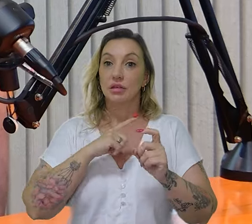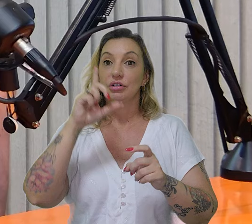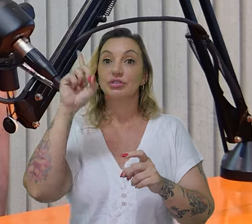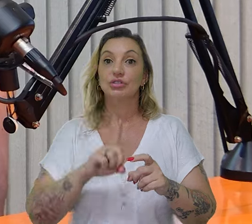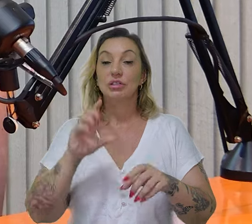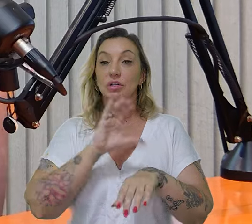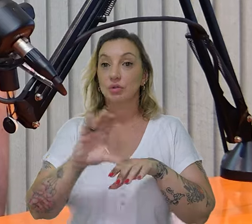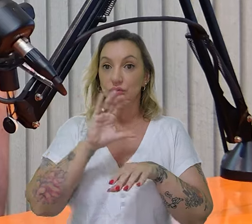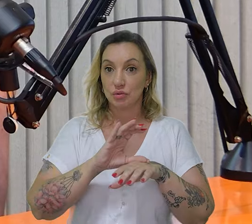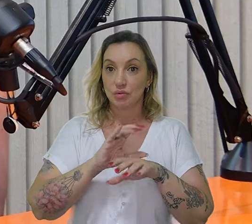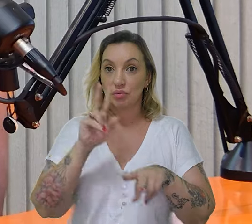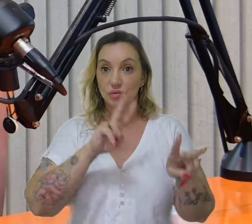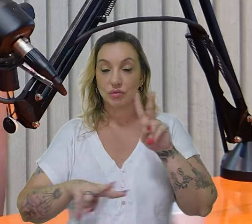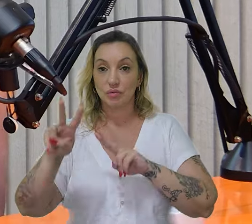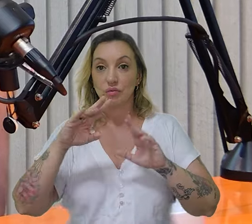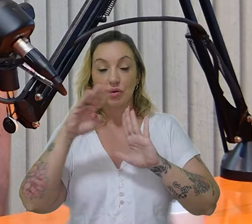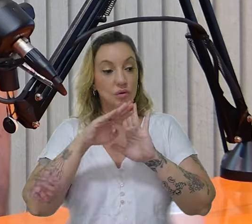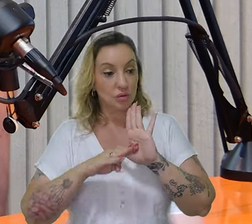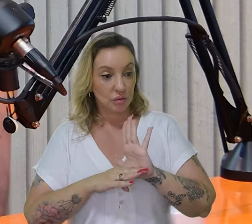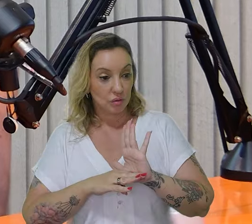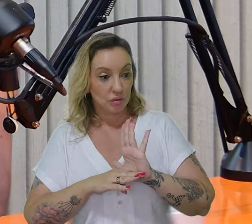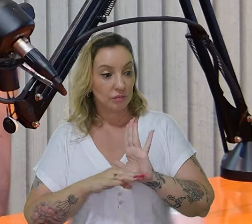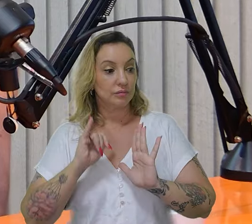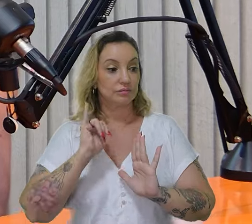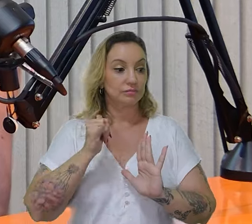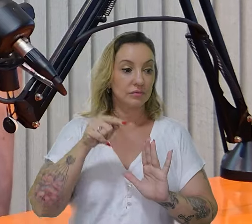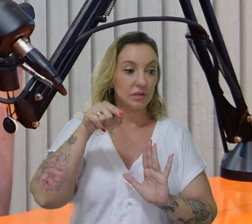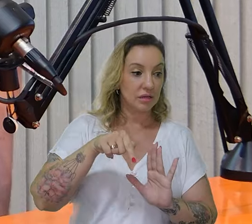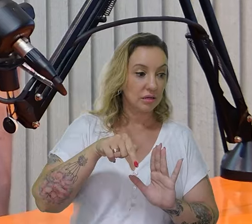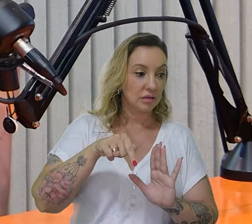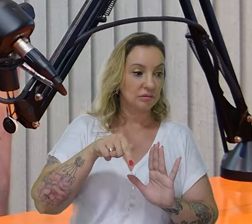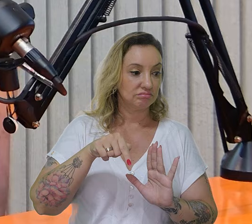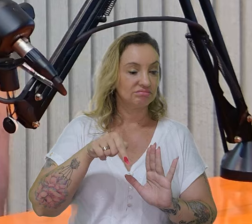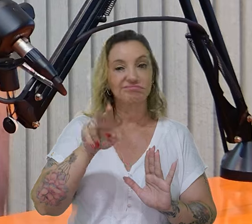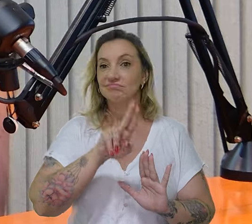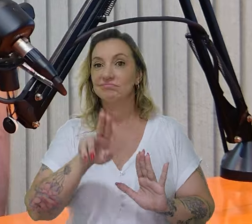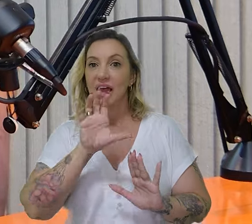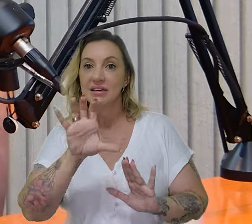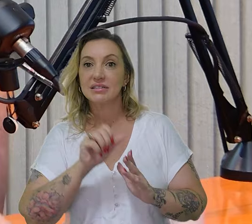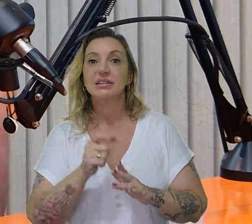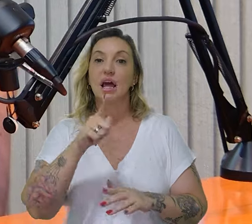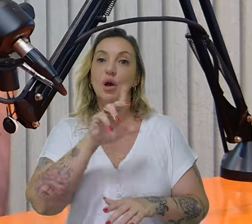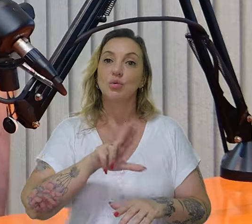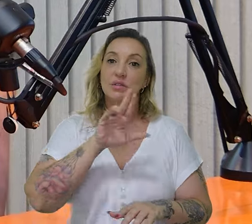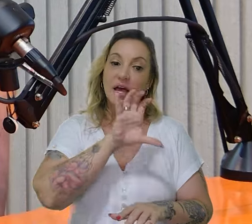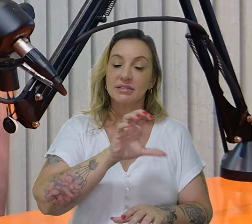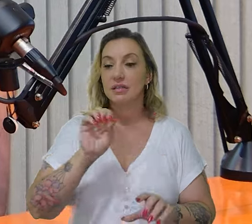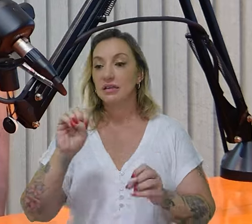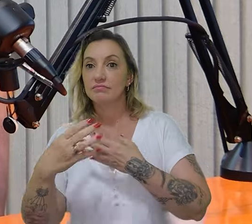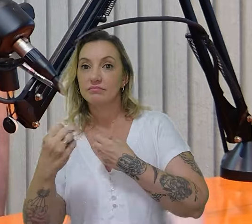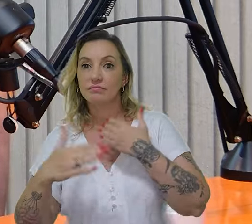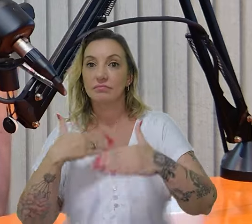do curso e rever todo o programa e falá isso aqui a gente não tá mais usando assim isso aqui a gente tá usando assim então a